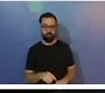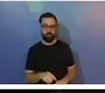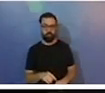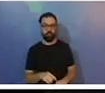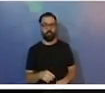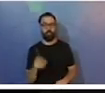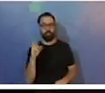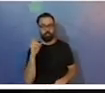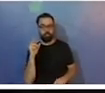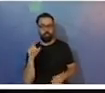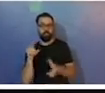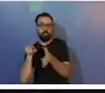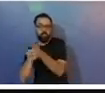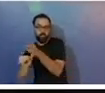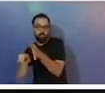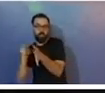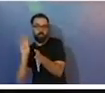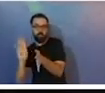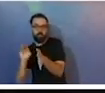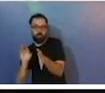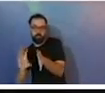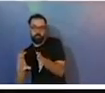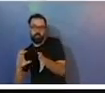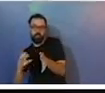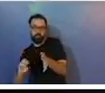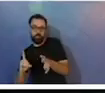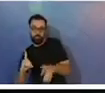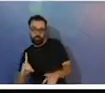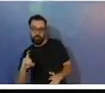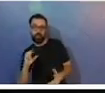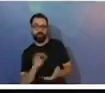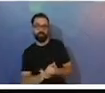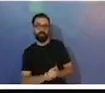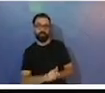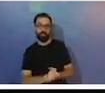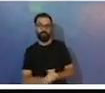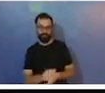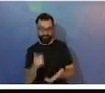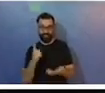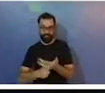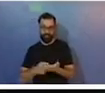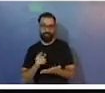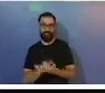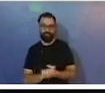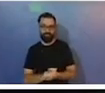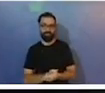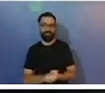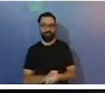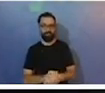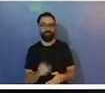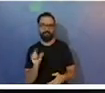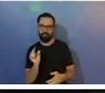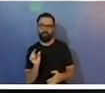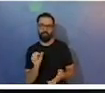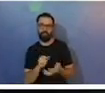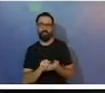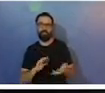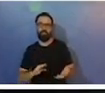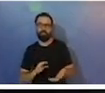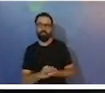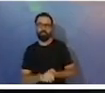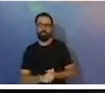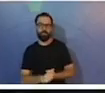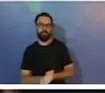perguntando. Responda no caderno. A, B, C e D. Combinado? Pouca tarefa, façam com